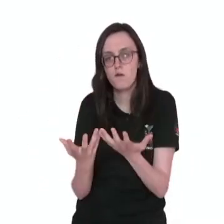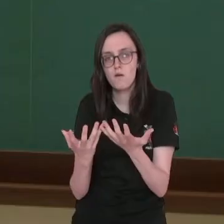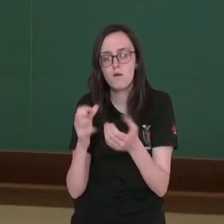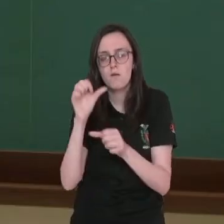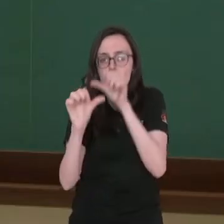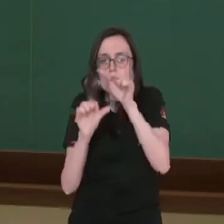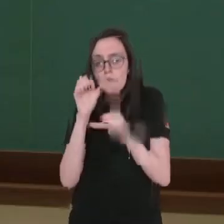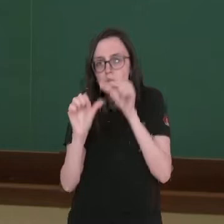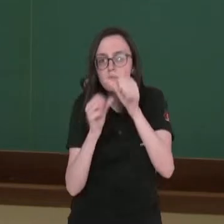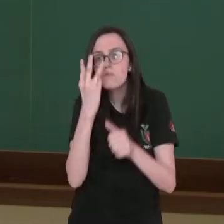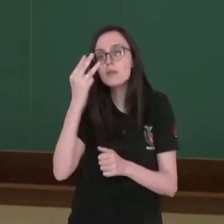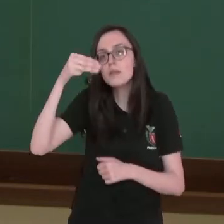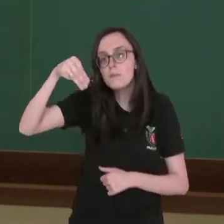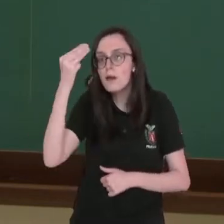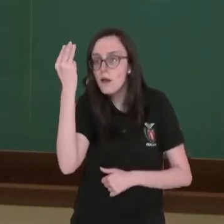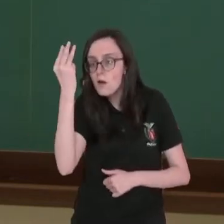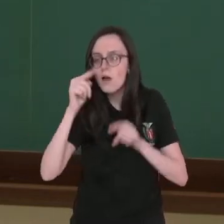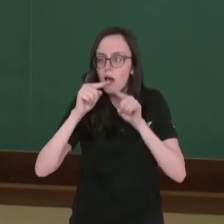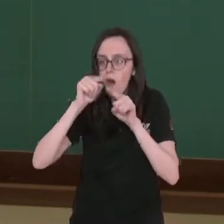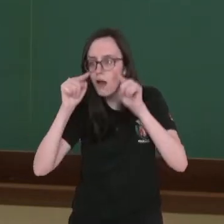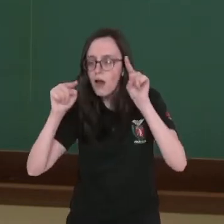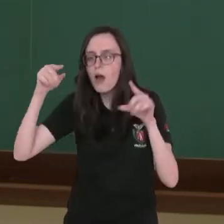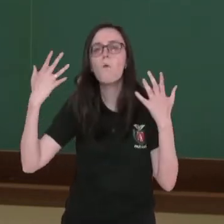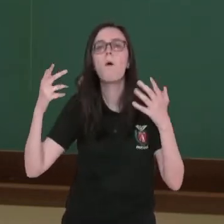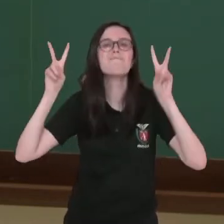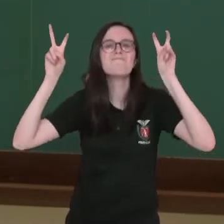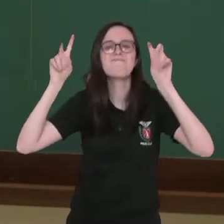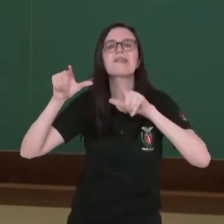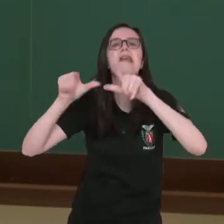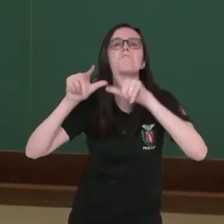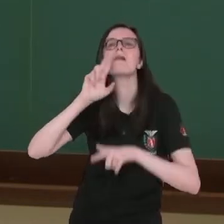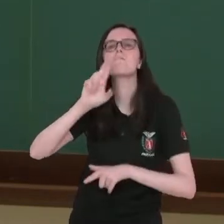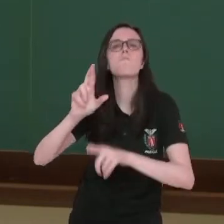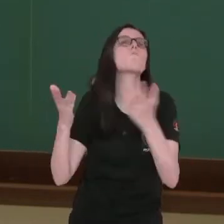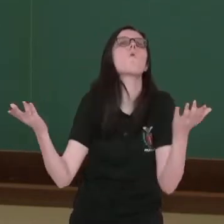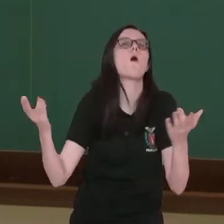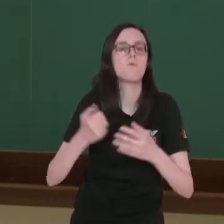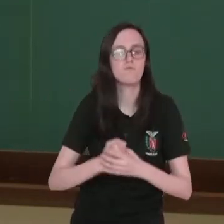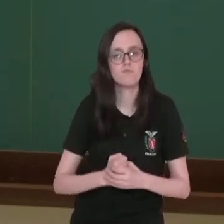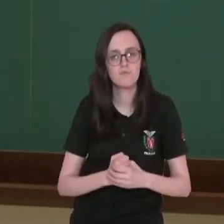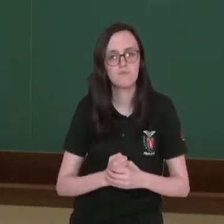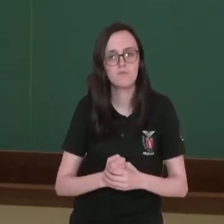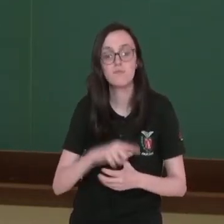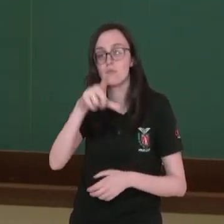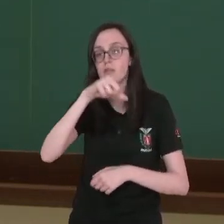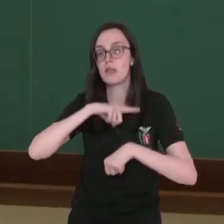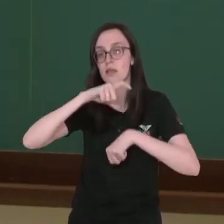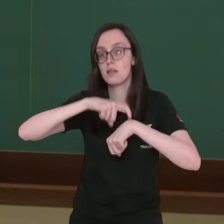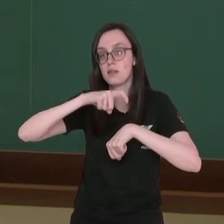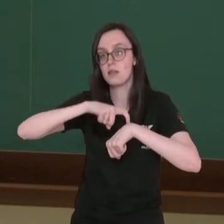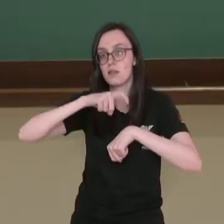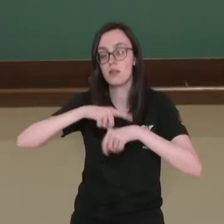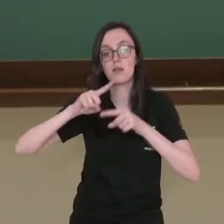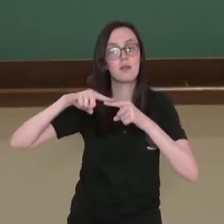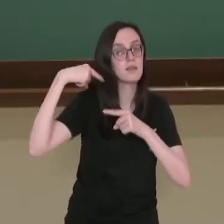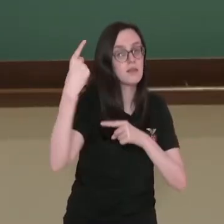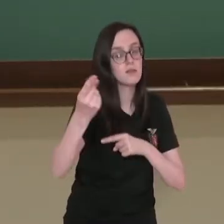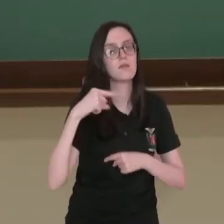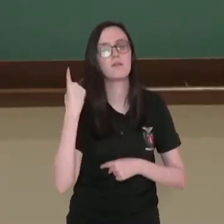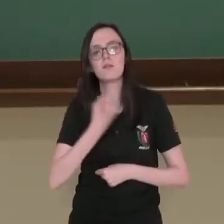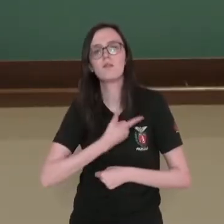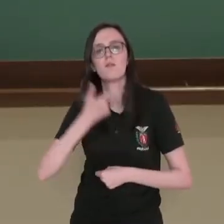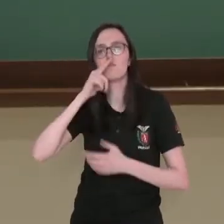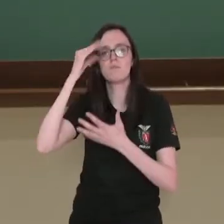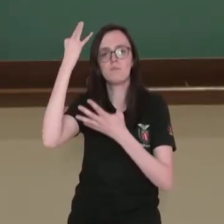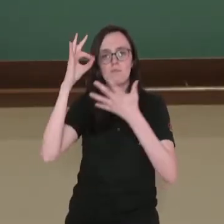metros cúbicos. Qual é o trabalho desenvolvido por esse sistema? Pessoal, você terá um tempinho e na sequência nós vamos fazer